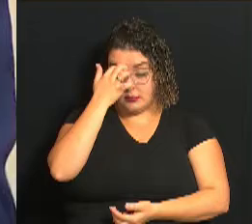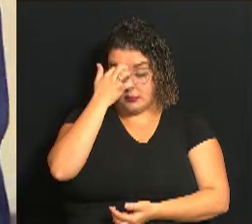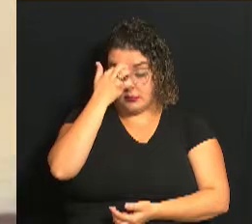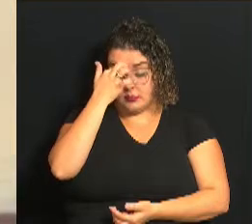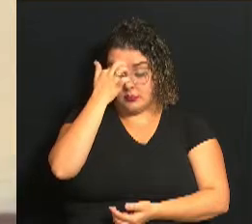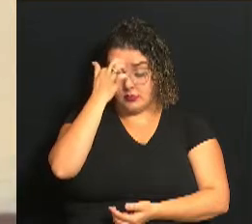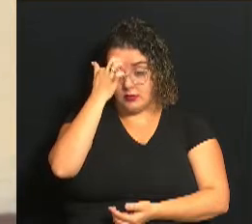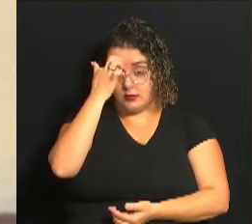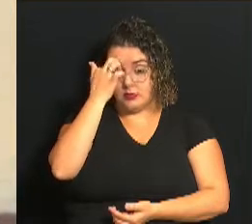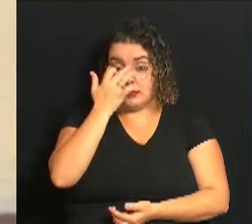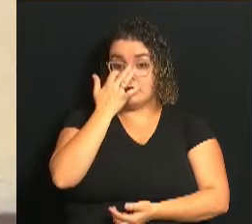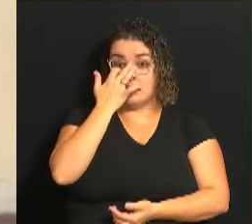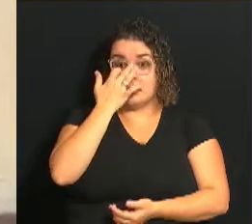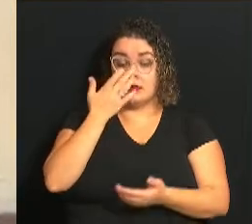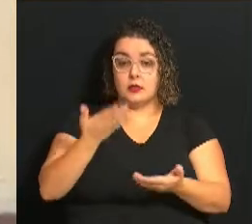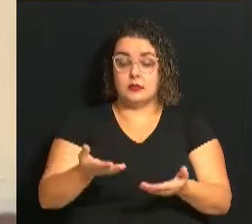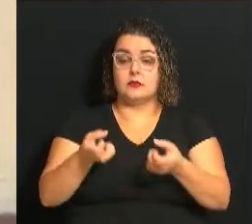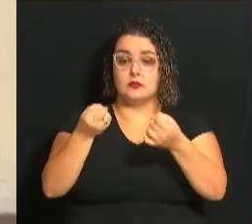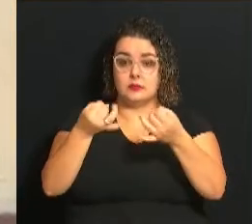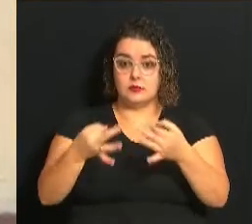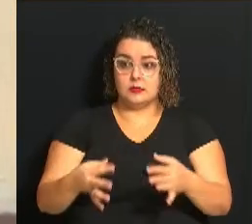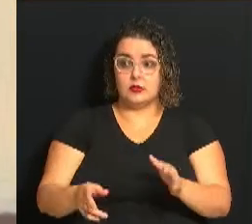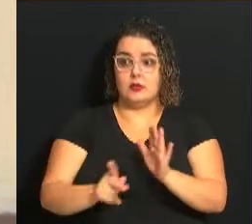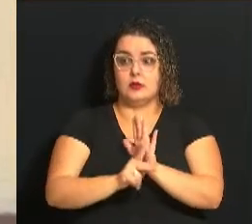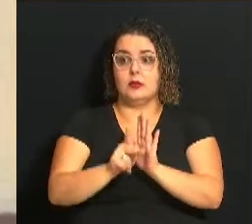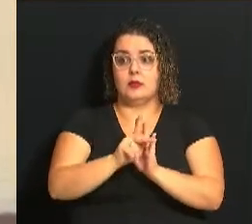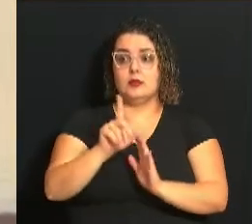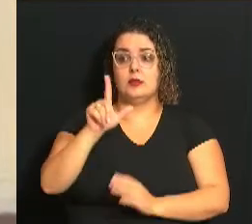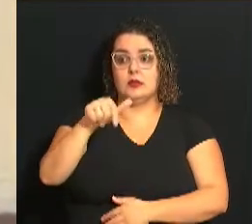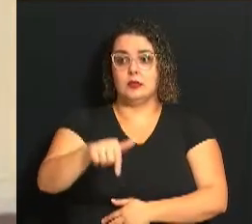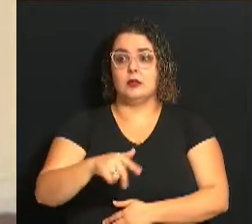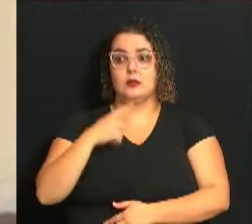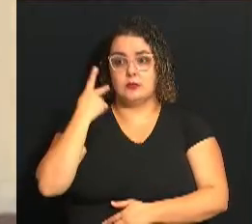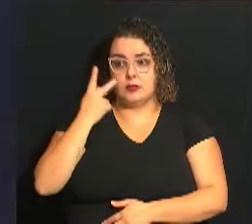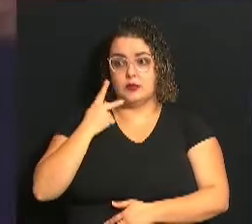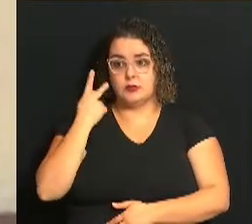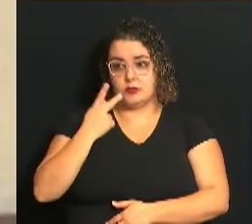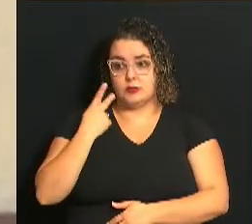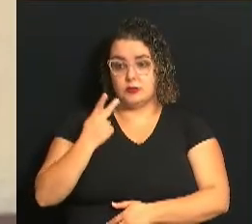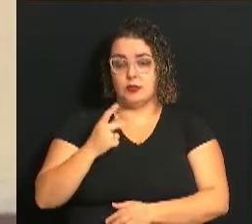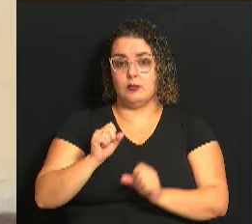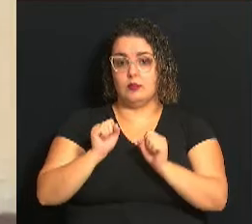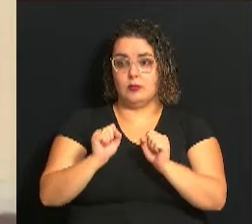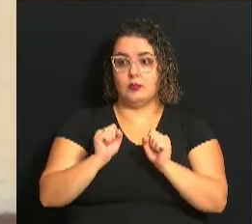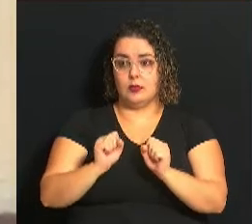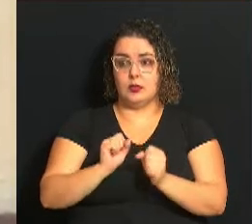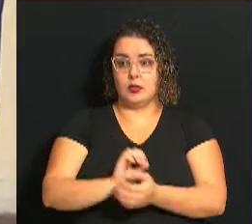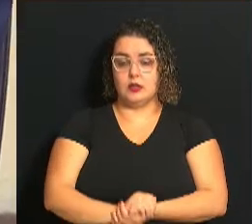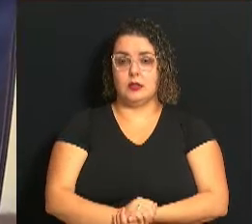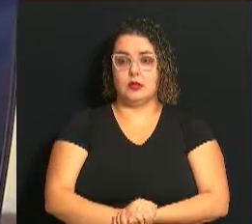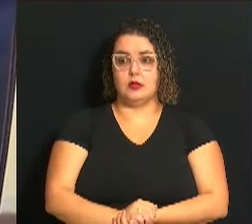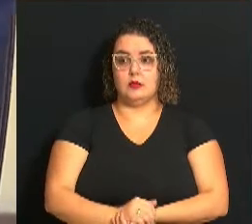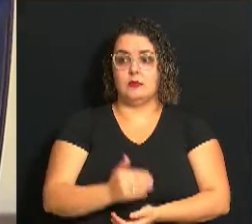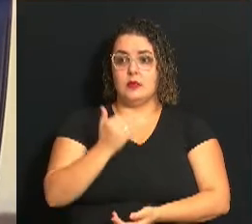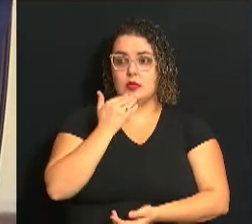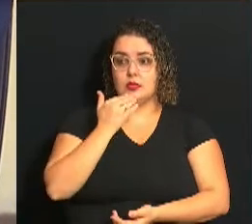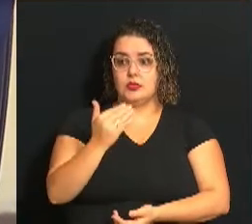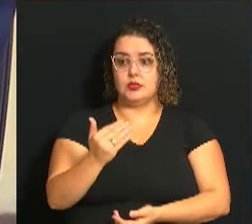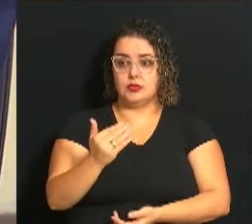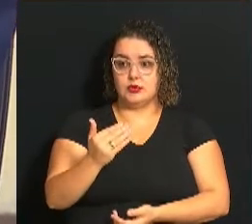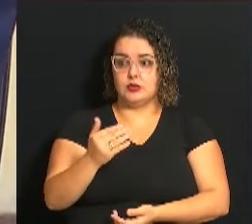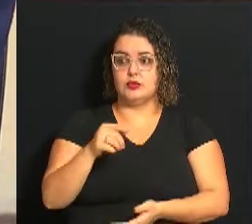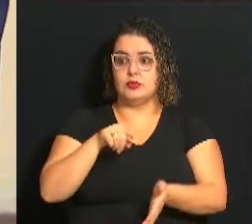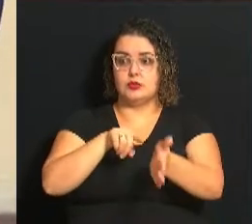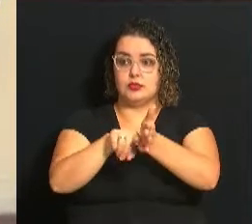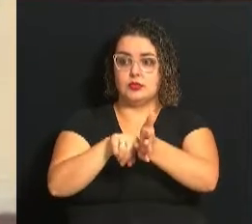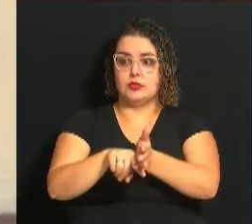possam explanar o projeto e, em seguida, os vereadores poderão solicitar a palavra para fazer as suas perguntas,